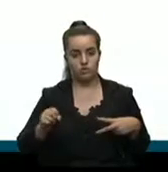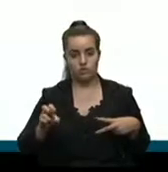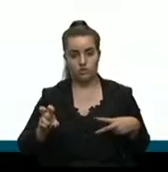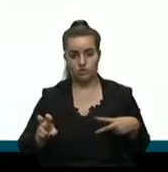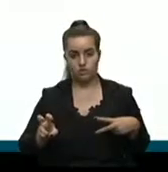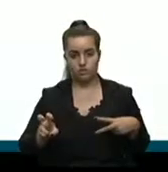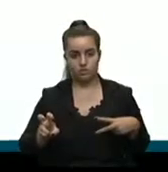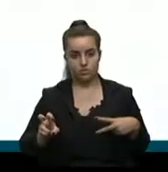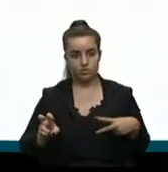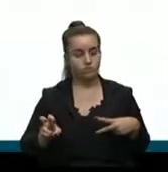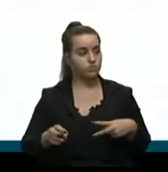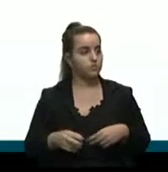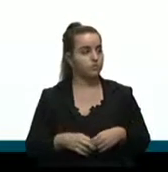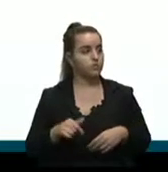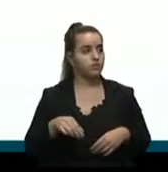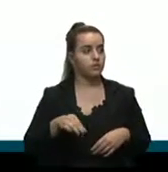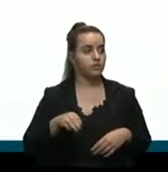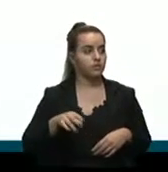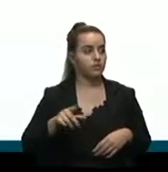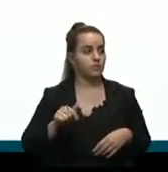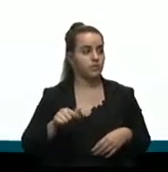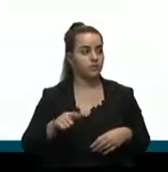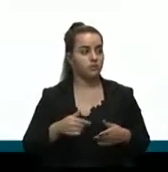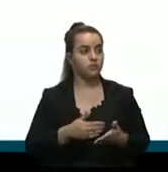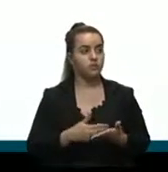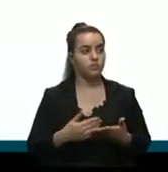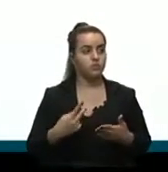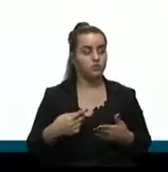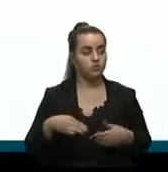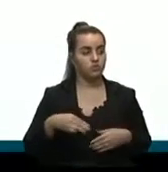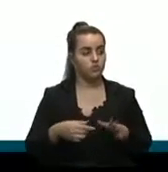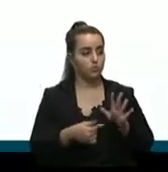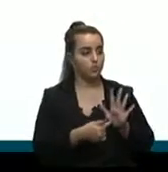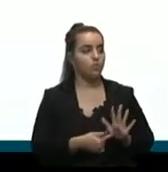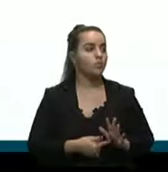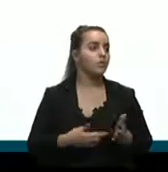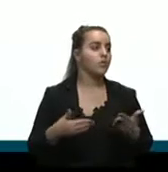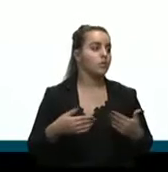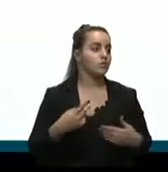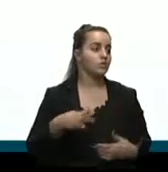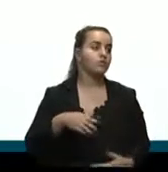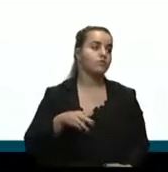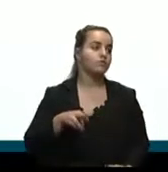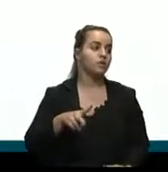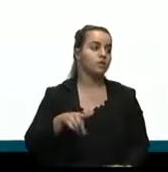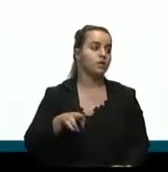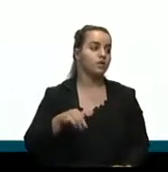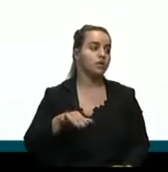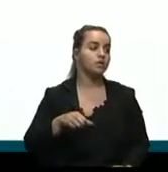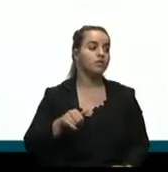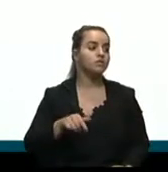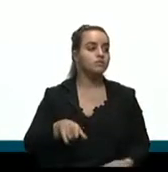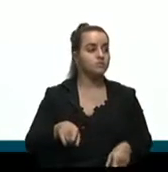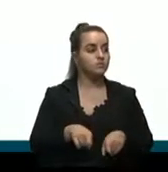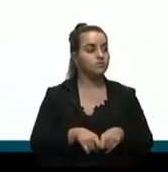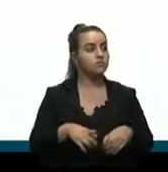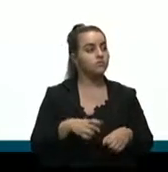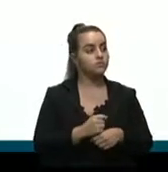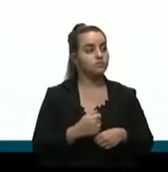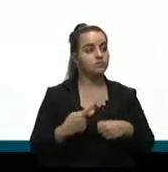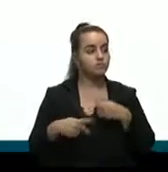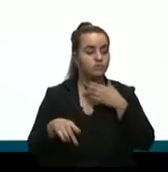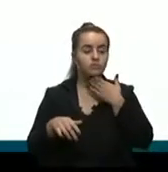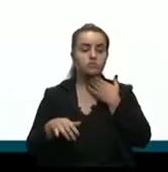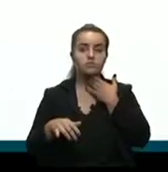172,85. Essa é a média a partir da amostra. E aí a variância, também calculando a partir dos dados